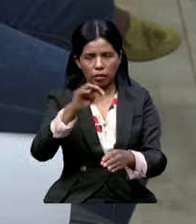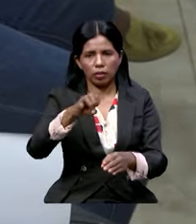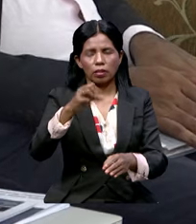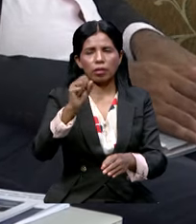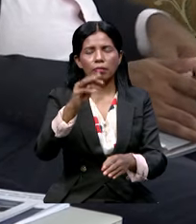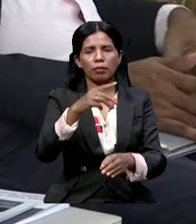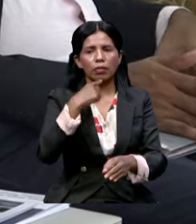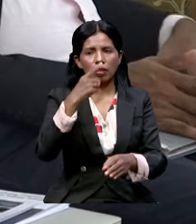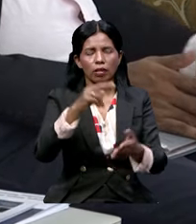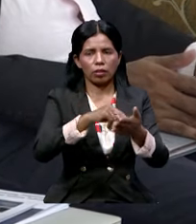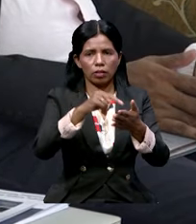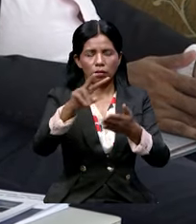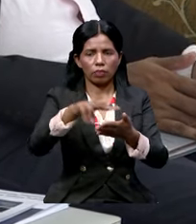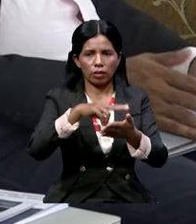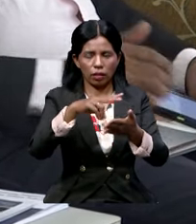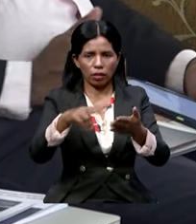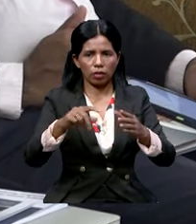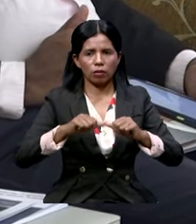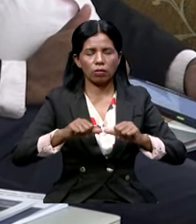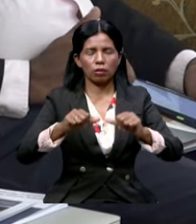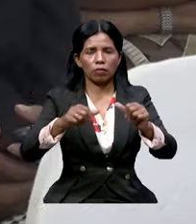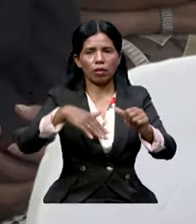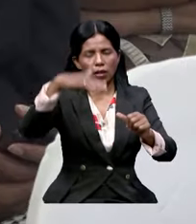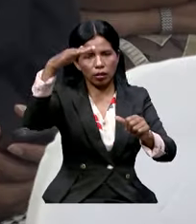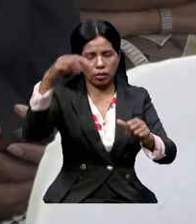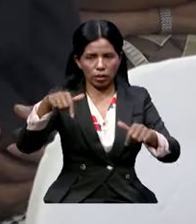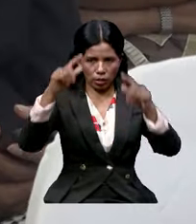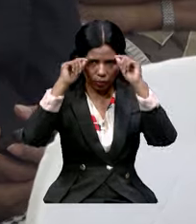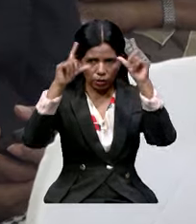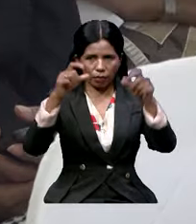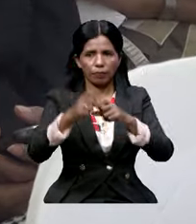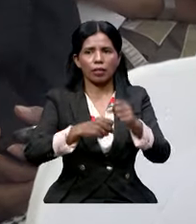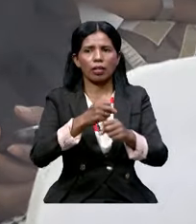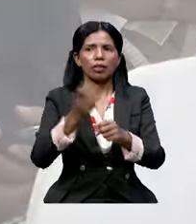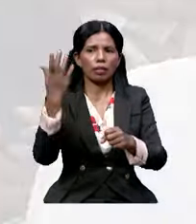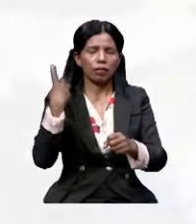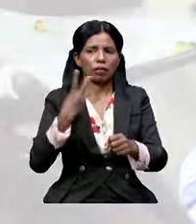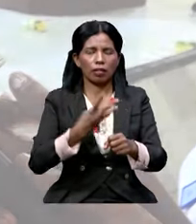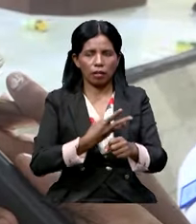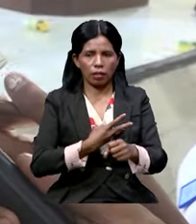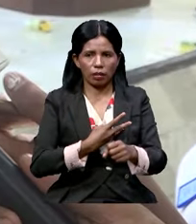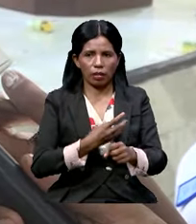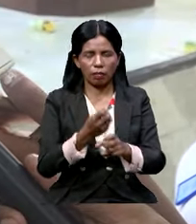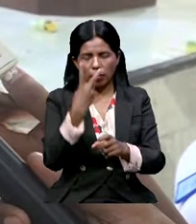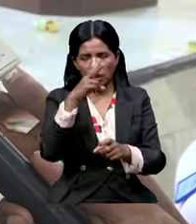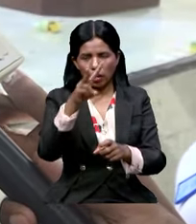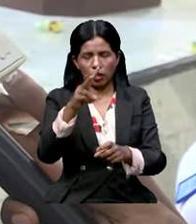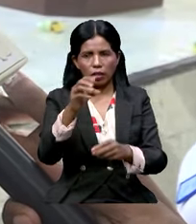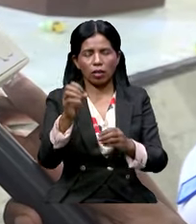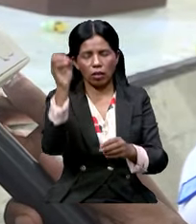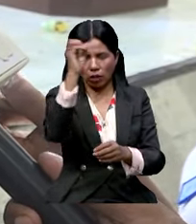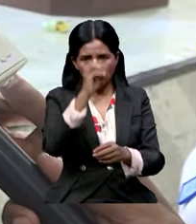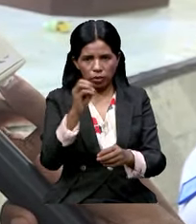tudo, número de violência doméstica continua a Ásia e Timor-Leste. Nós, a Tinang Koto, hare observa